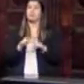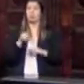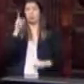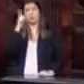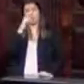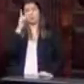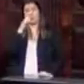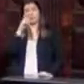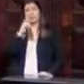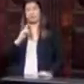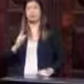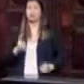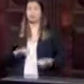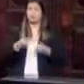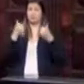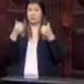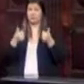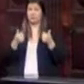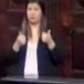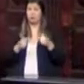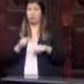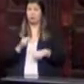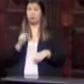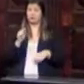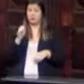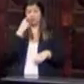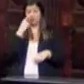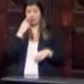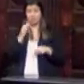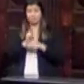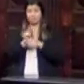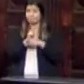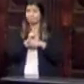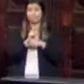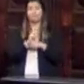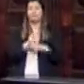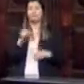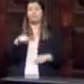possa ter uma divisão de repressão ao roubo de cargas no Estado do Rio de Janeiro. Era isso, presidente.